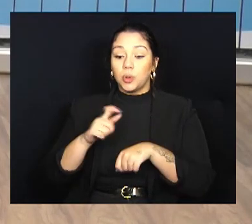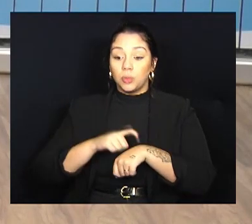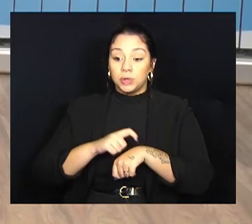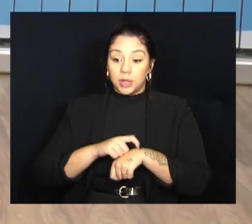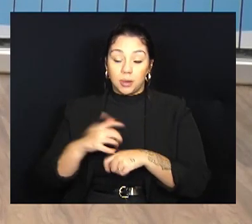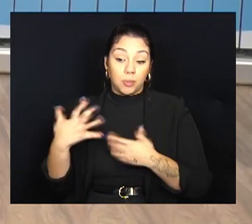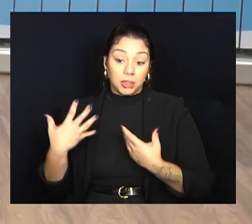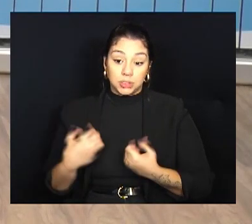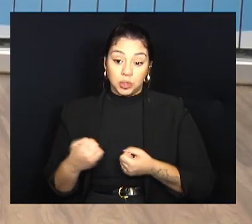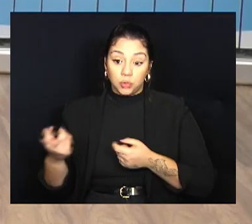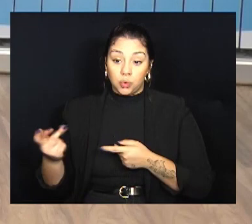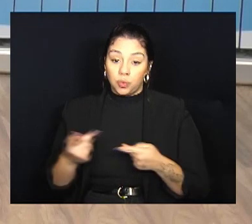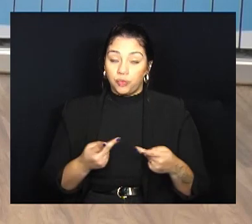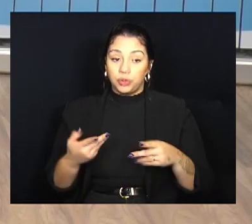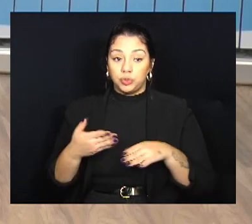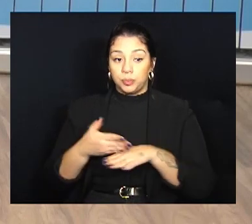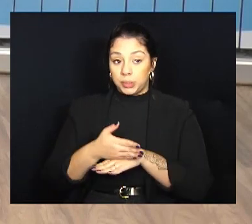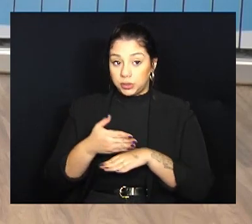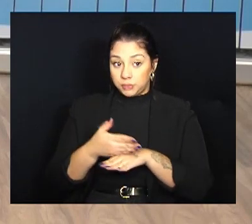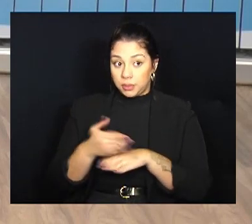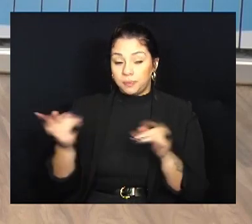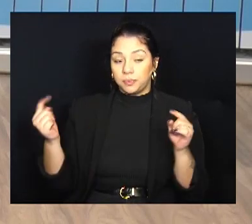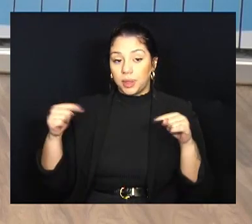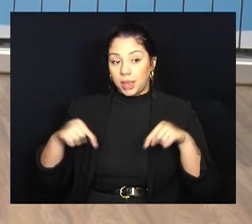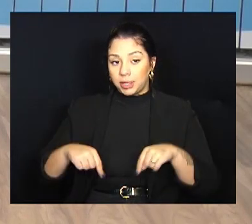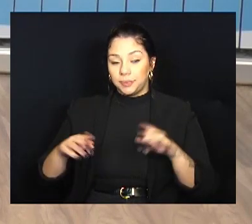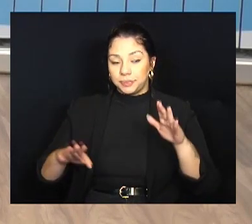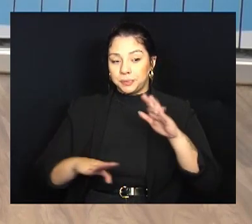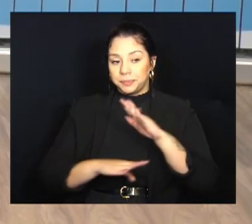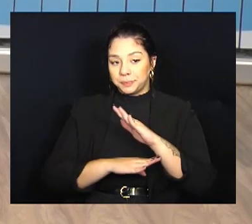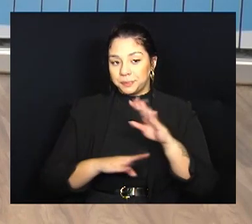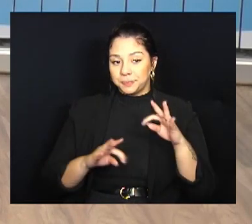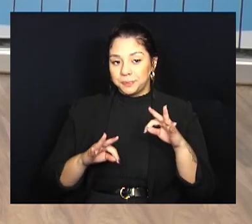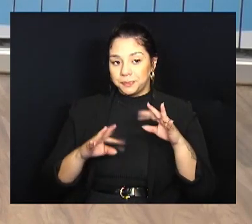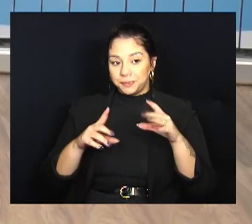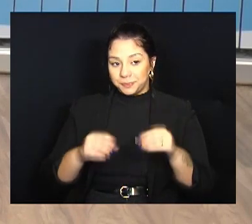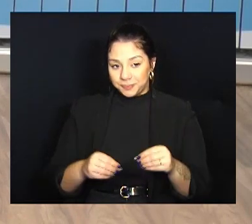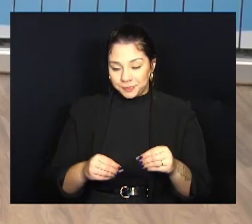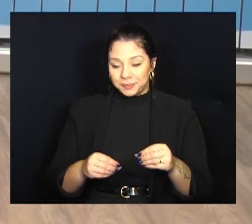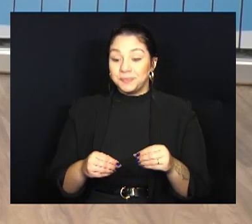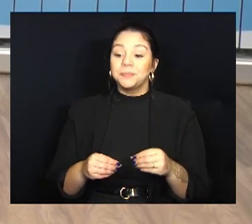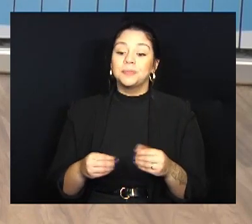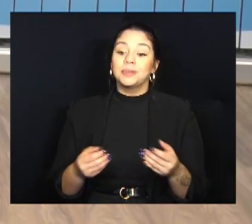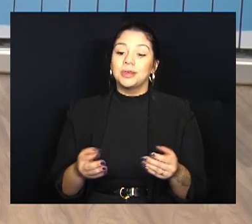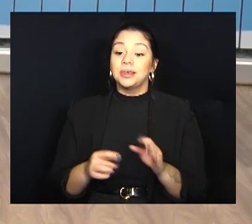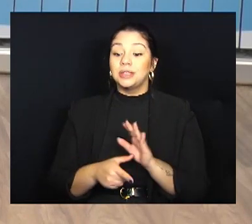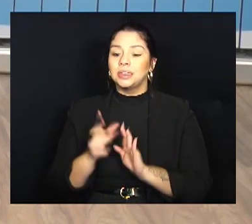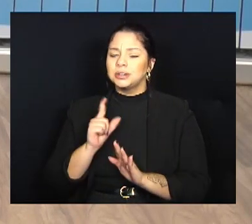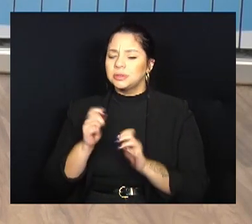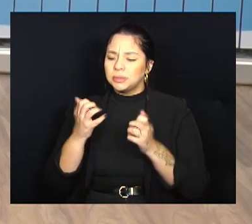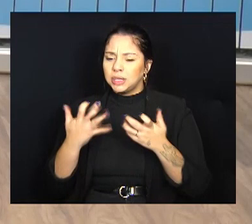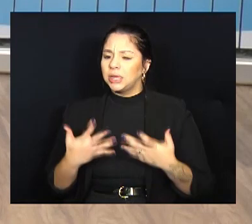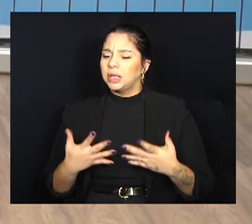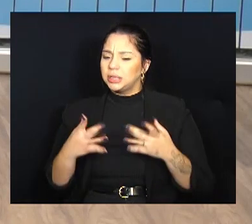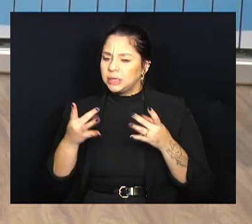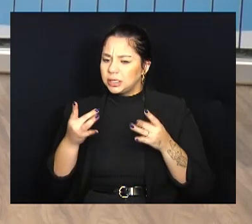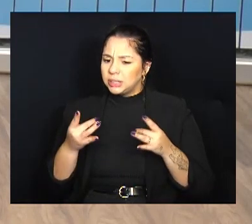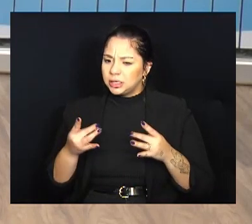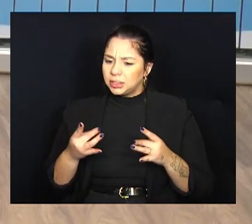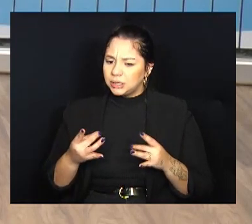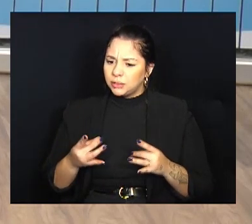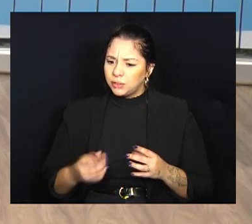aceito o convite para participar aqui do nosso Câmara Total. E antes de abordarmos com detalhes as